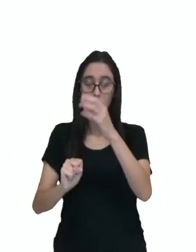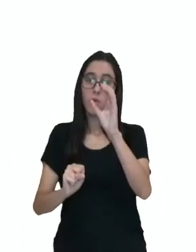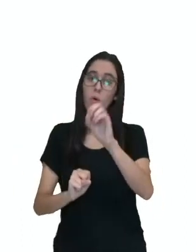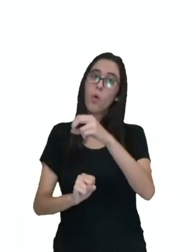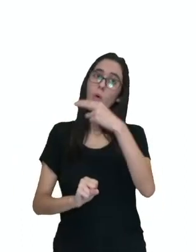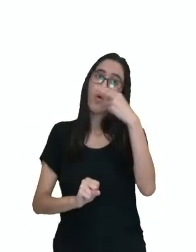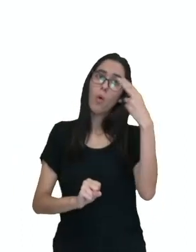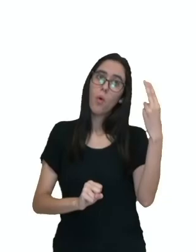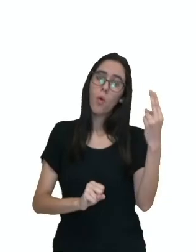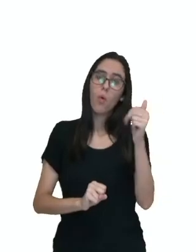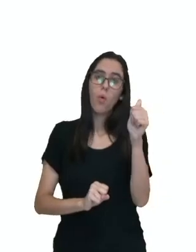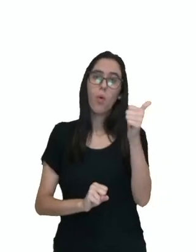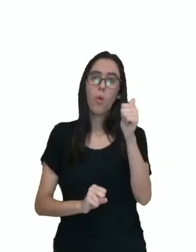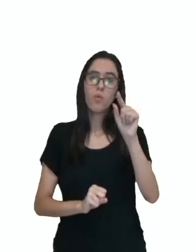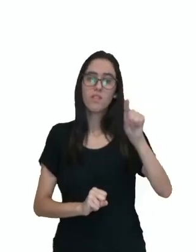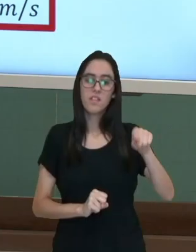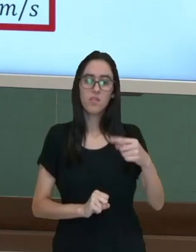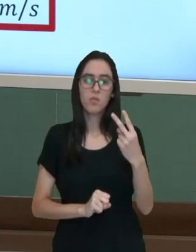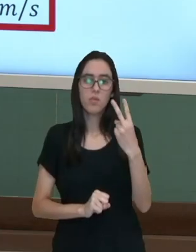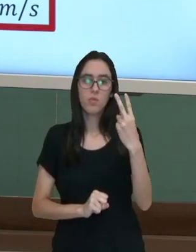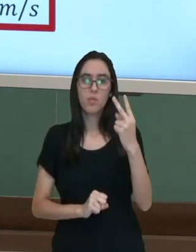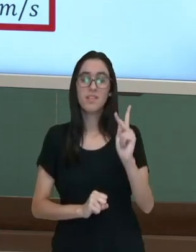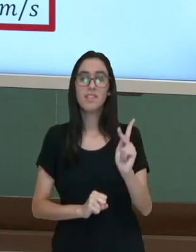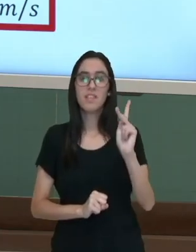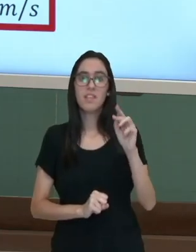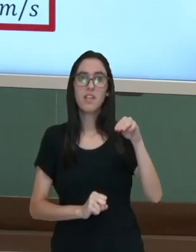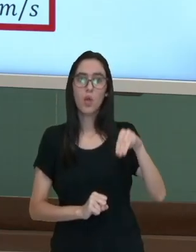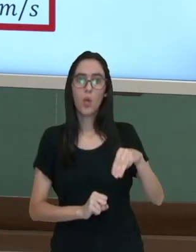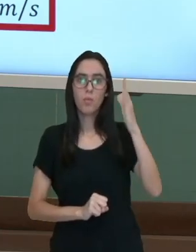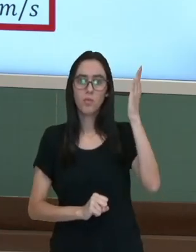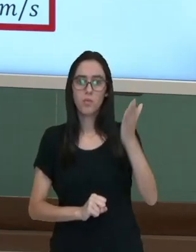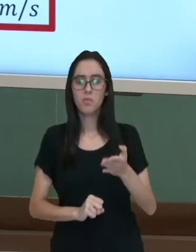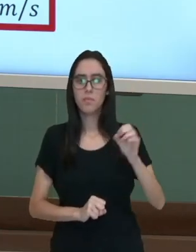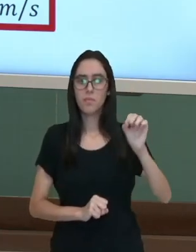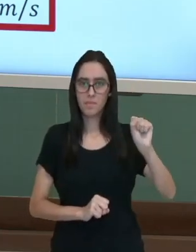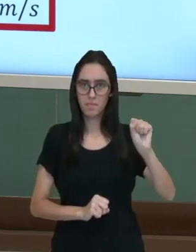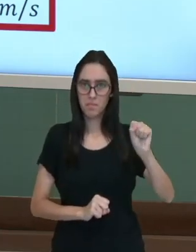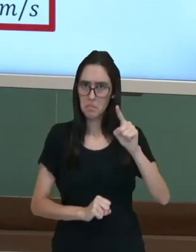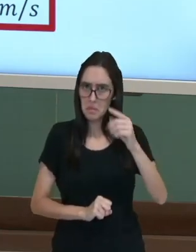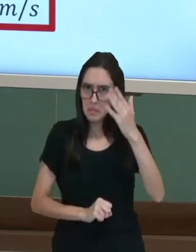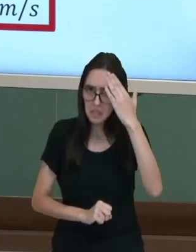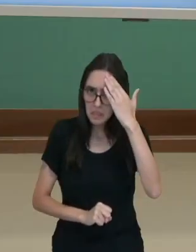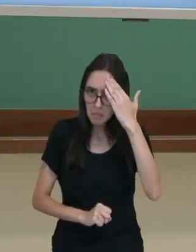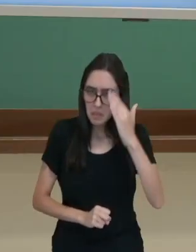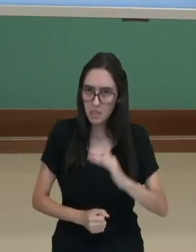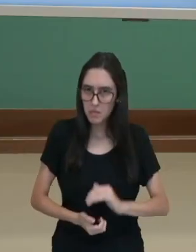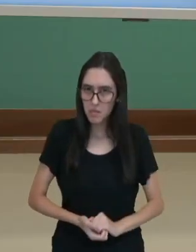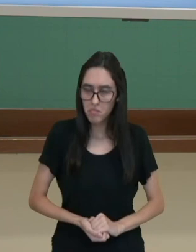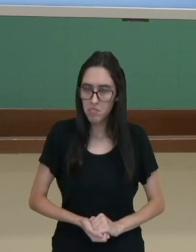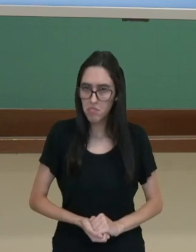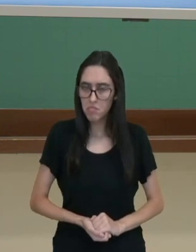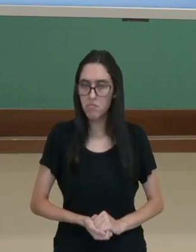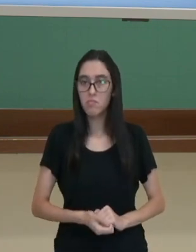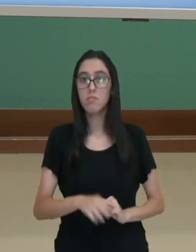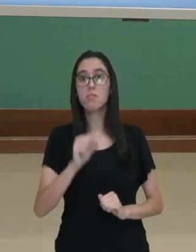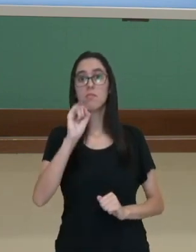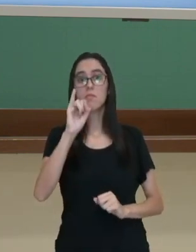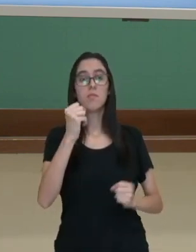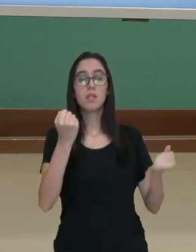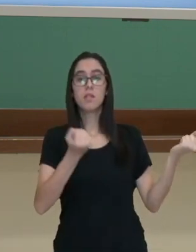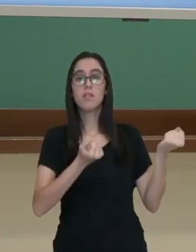aproximadamente 11,2 quilômetros por segundo. Você tem noção disso? Cara, um carro,